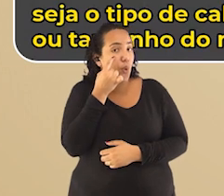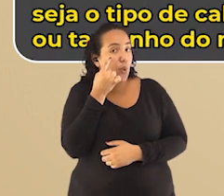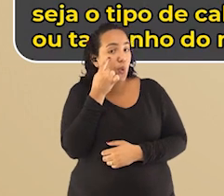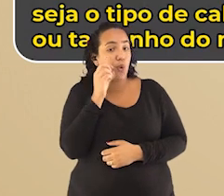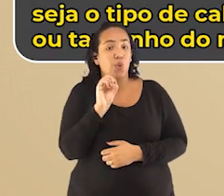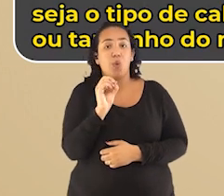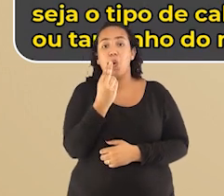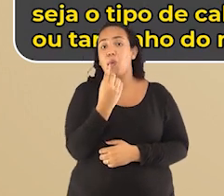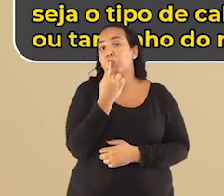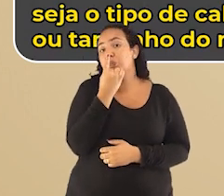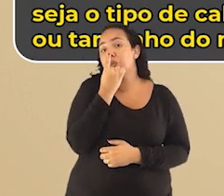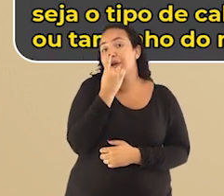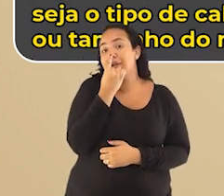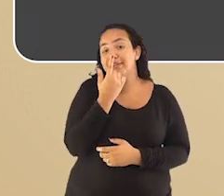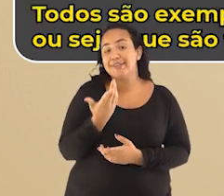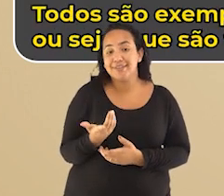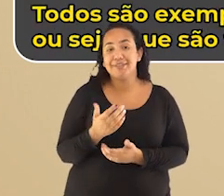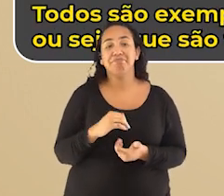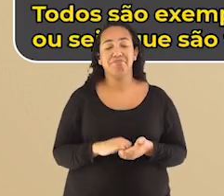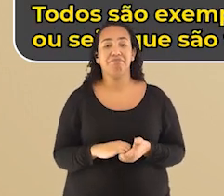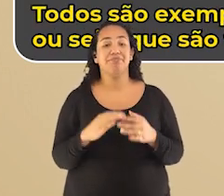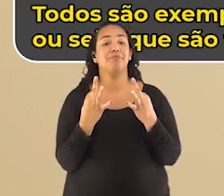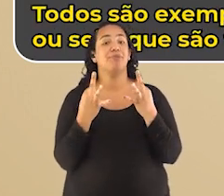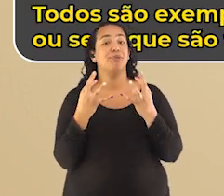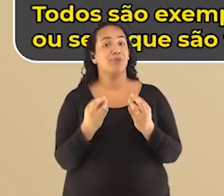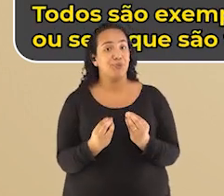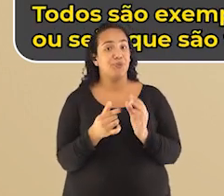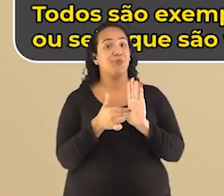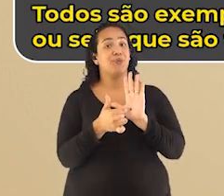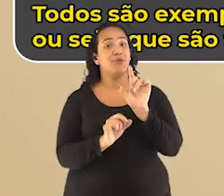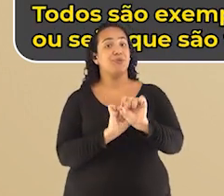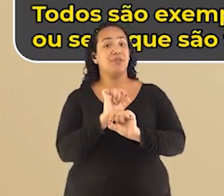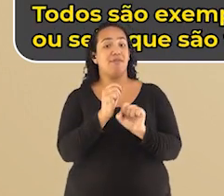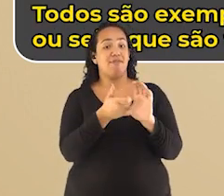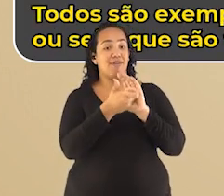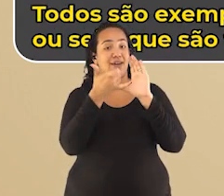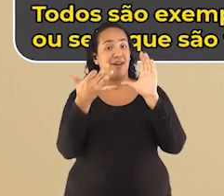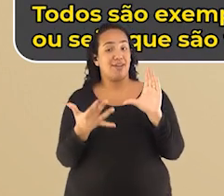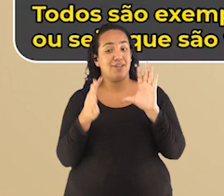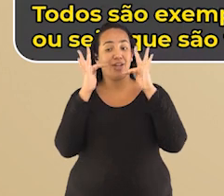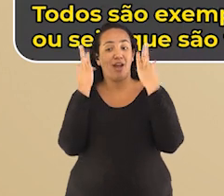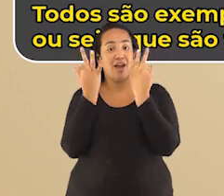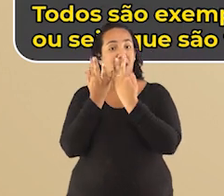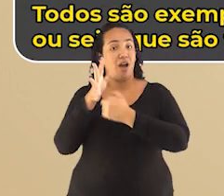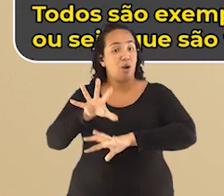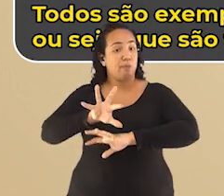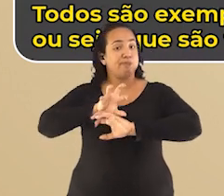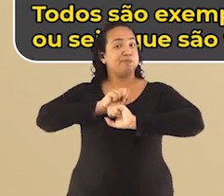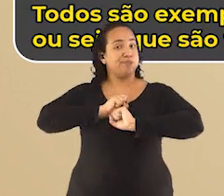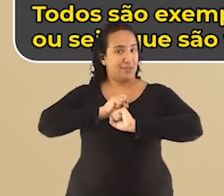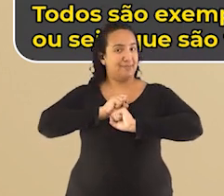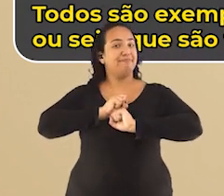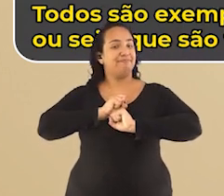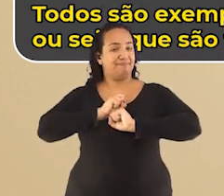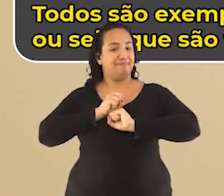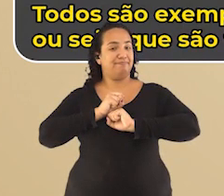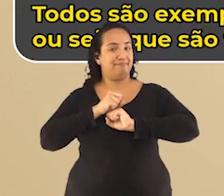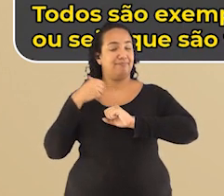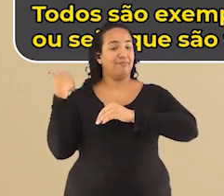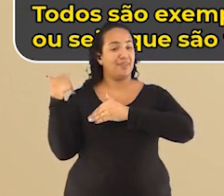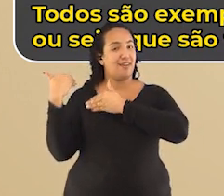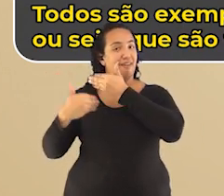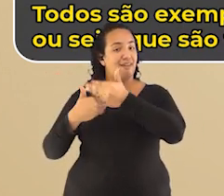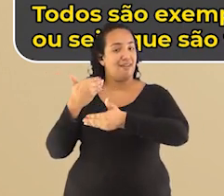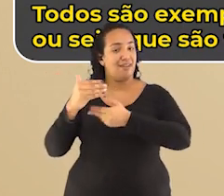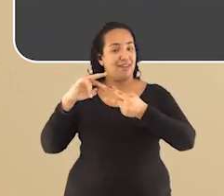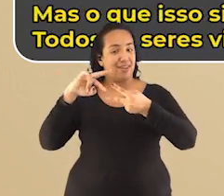dos olhos ou tamanho do nariz. Todos são exemplos de características hereditárias, ou seja, que são